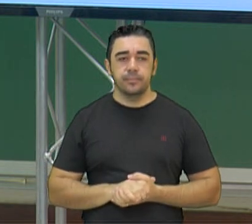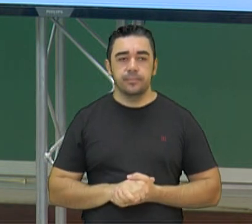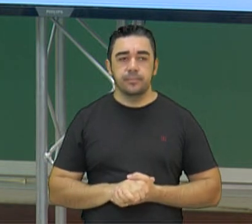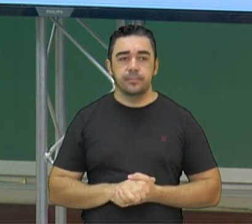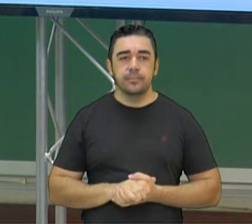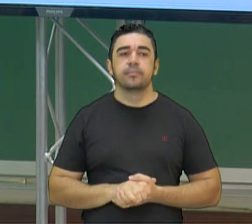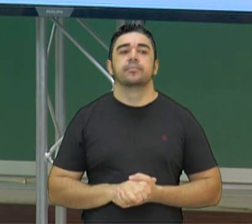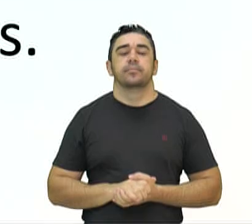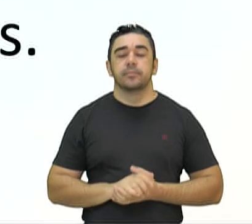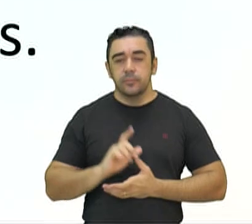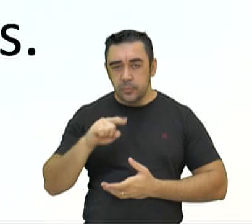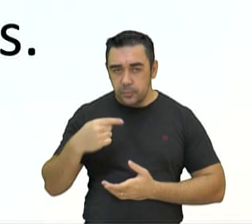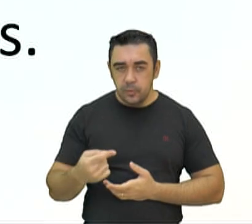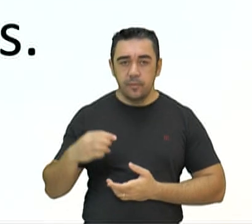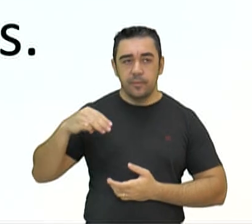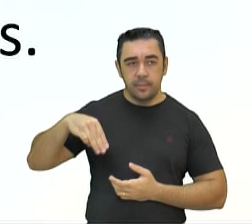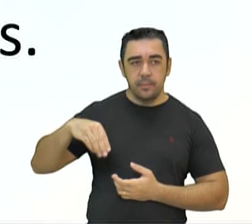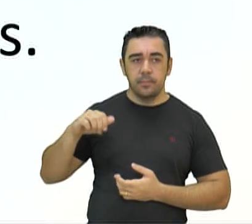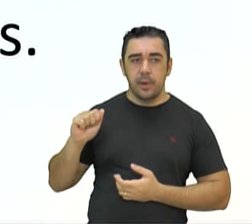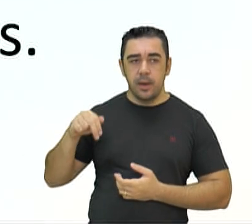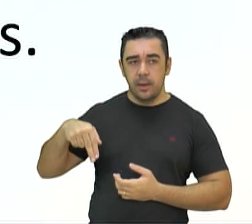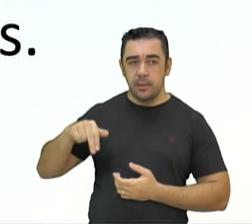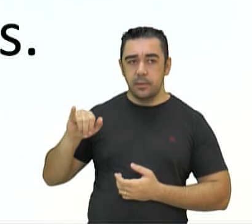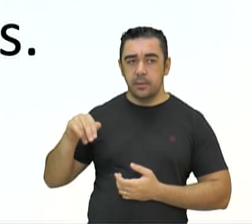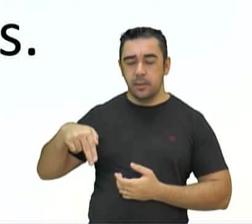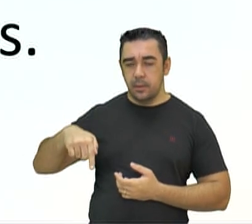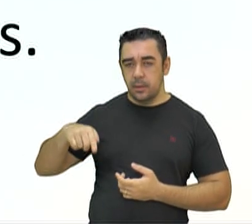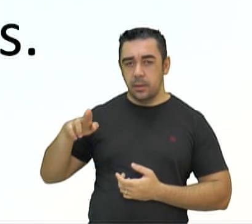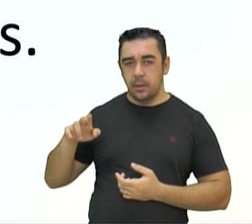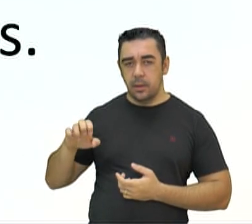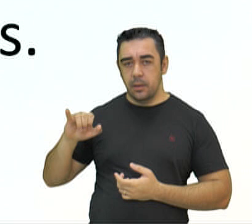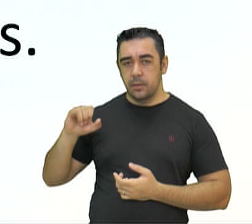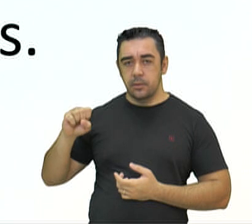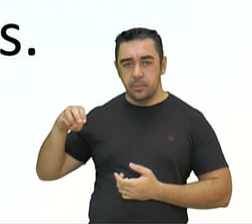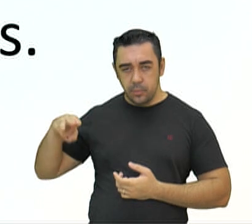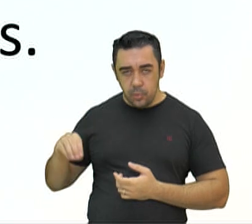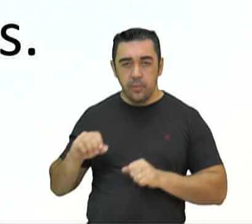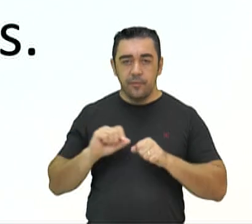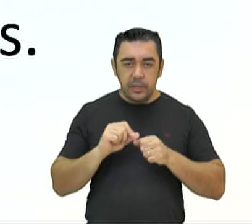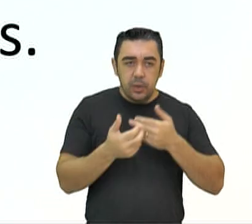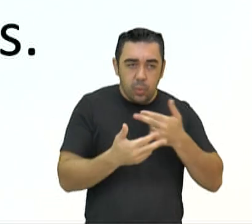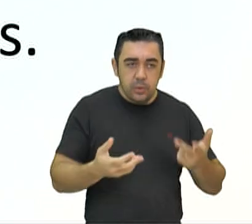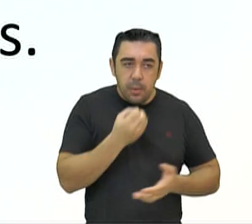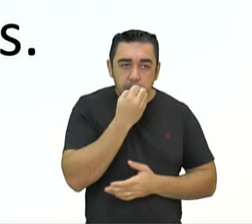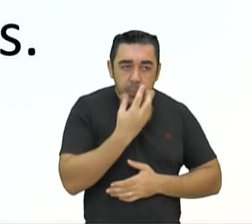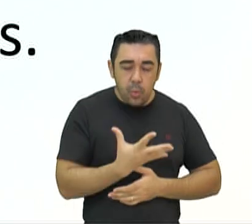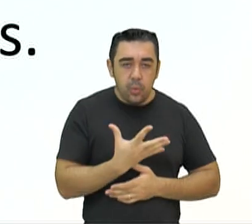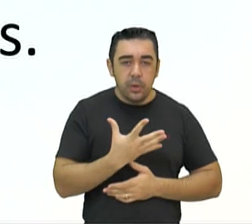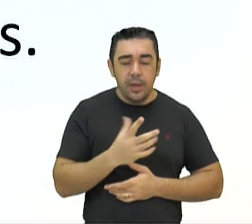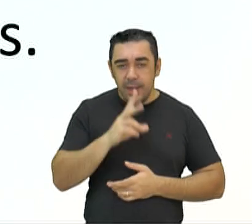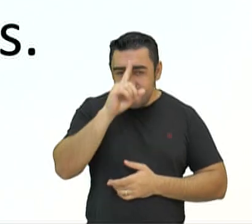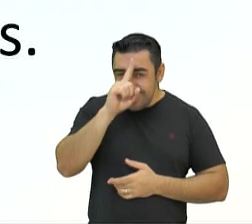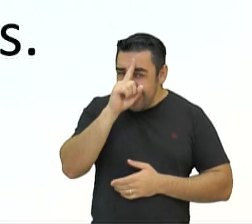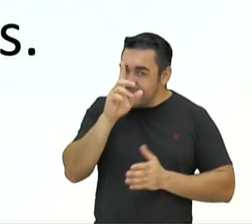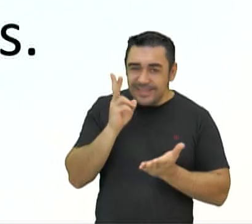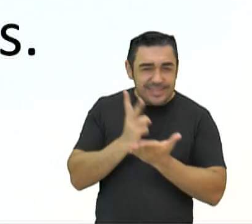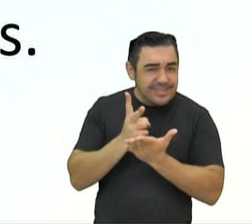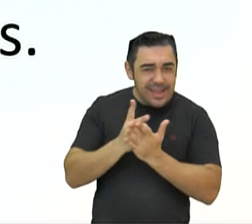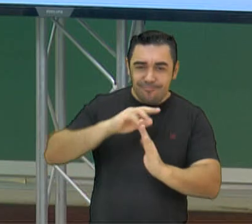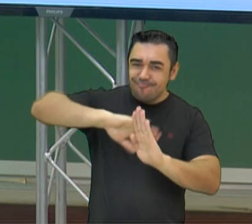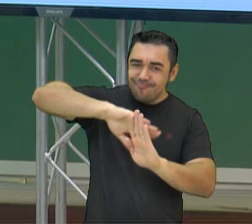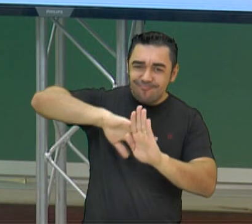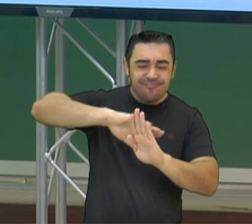aí, de novo, o maniqueísmo, podendo salvar com ações boas. Então, essa ideia do maniqueísmo está